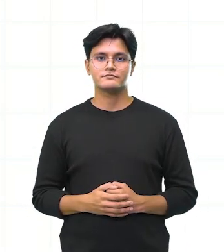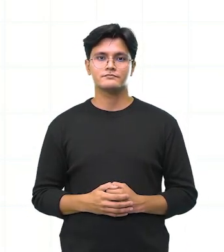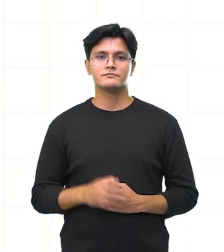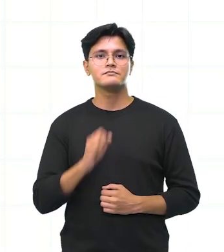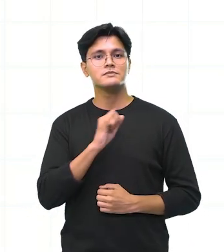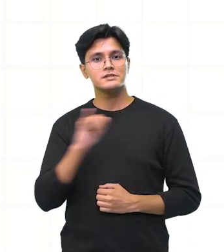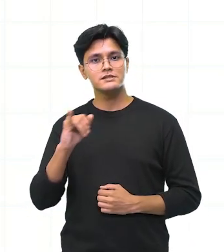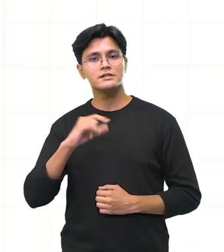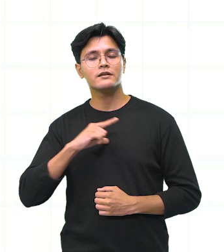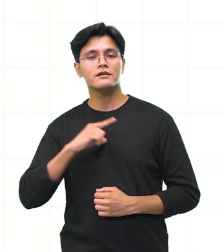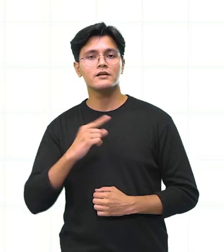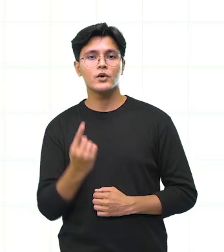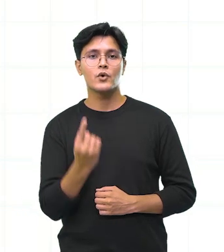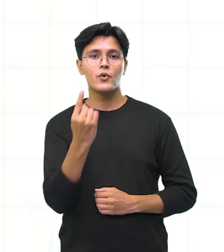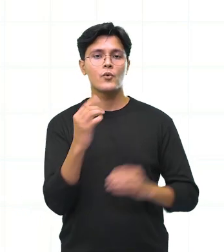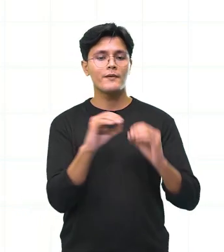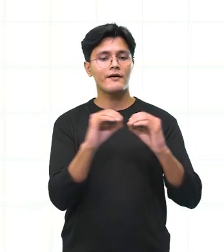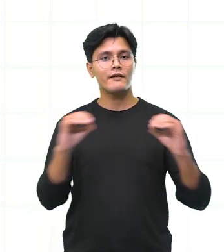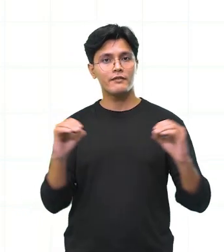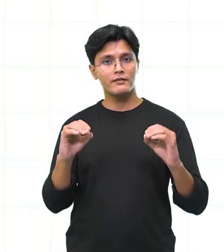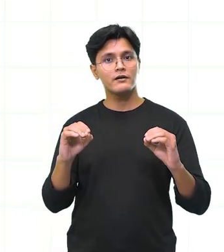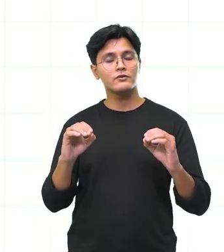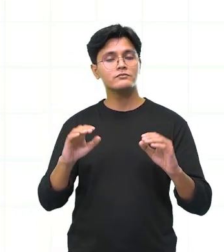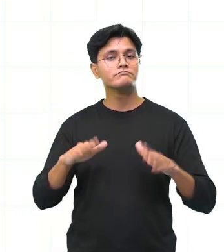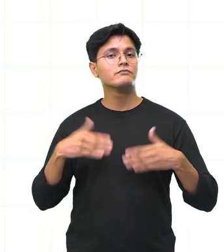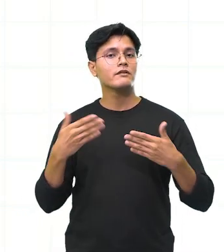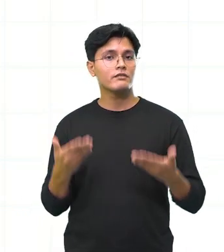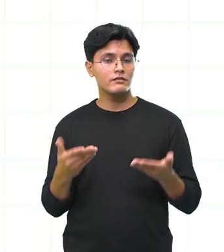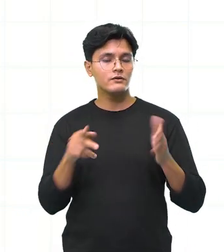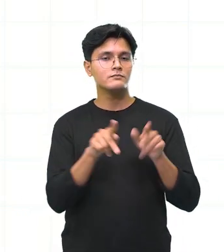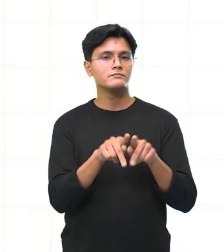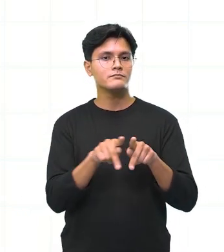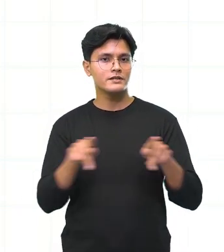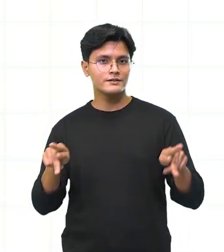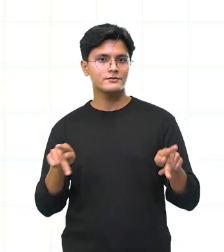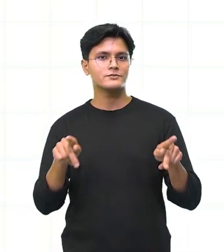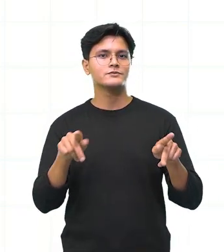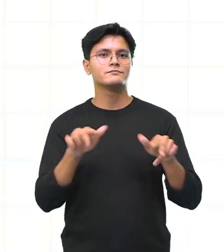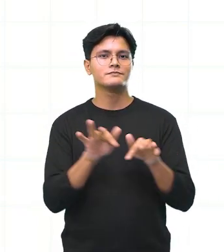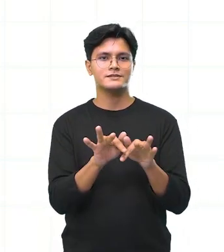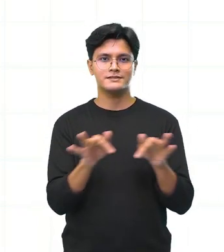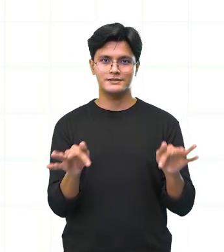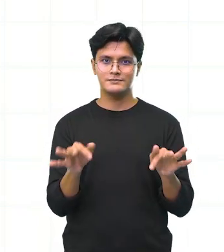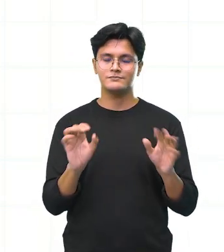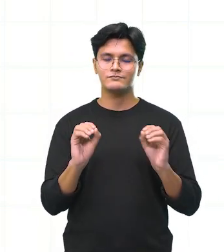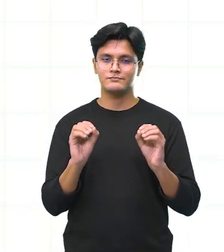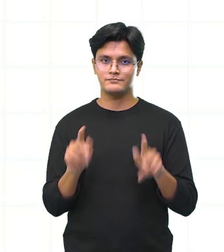tenho uma oração, eu tenho um período simples, ok?